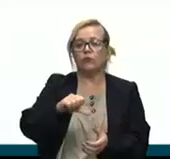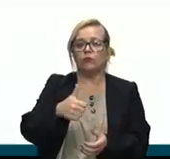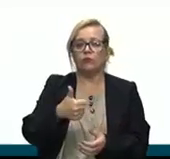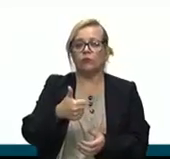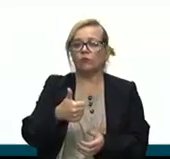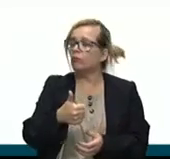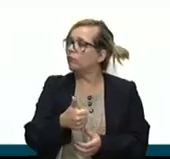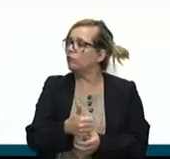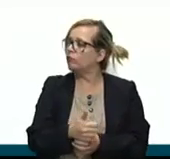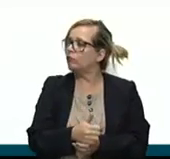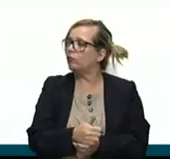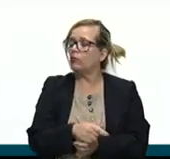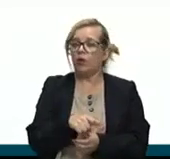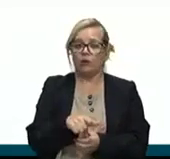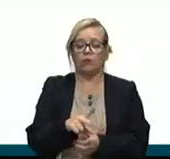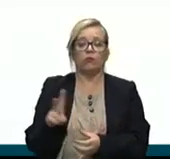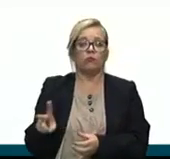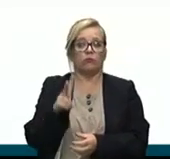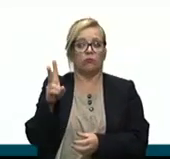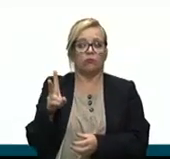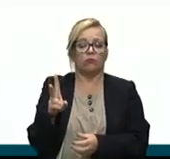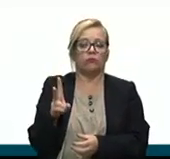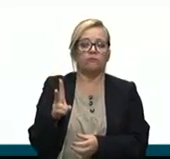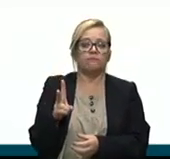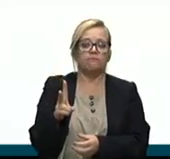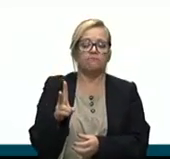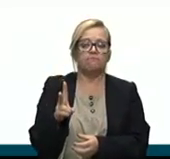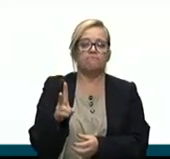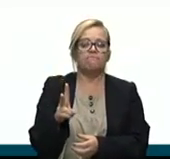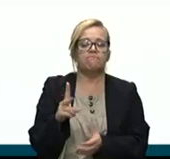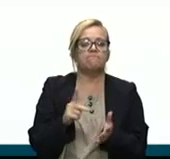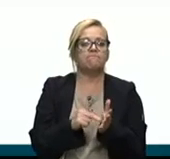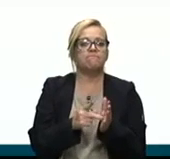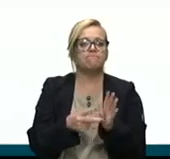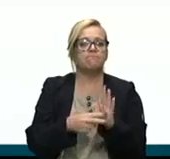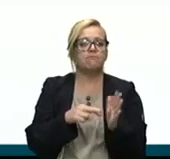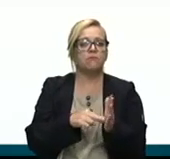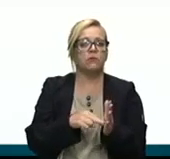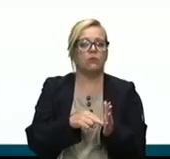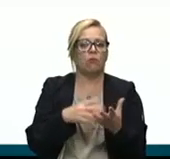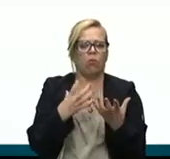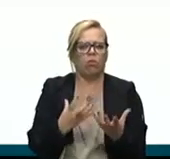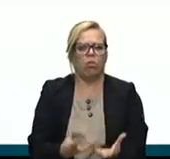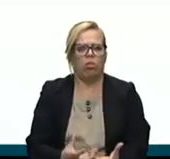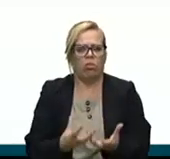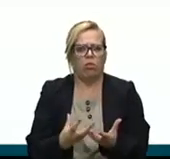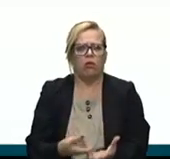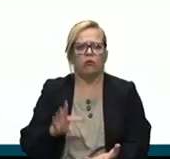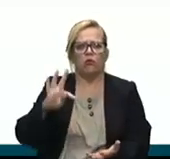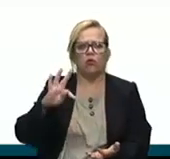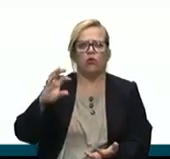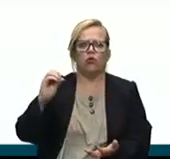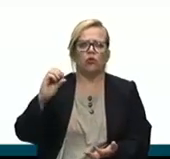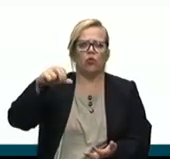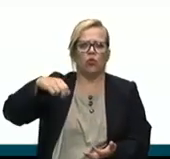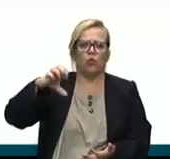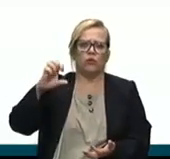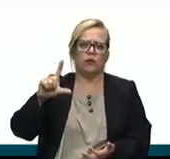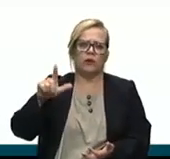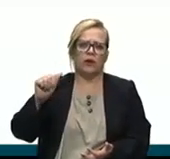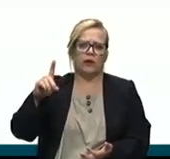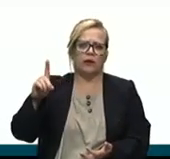9. E lembrando que esses valores, na verdade, são em milhares de toneladas. Então, 9 representa 9 milhares